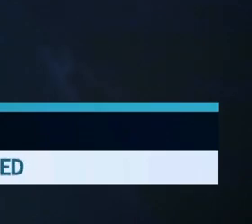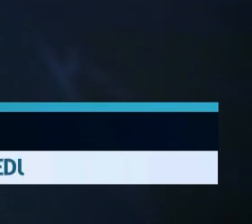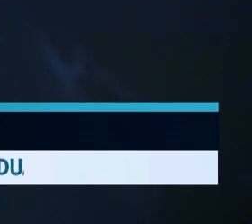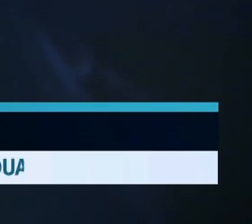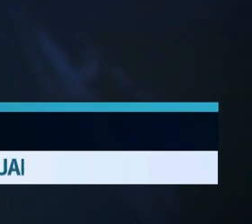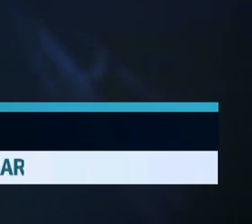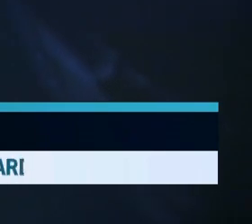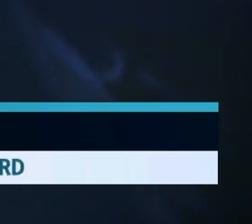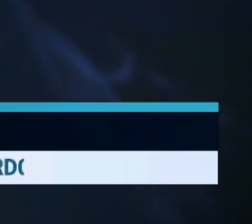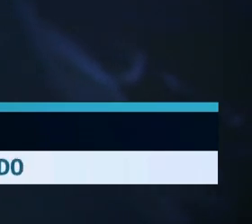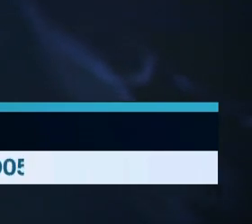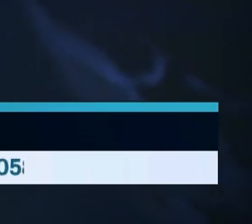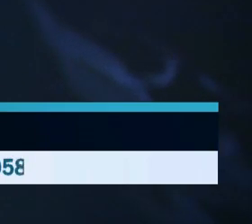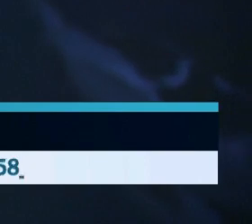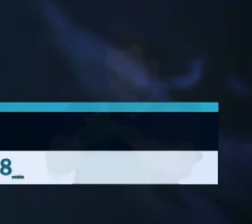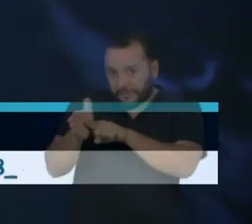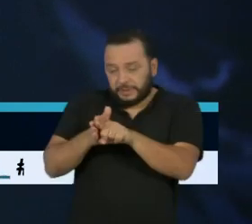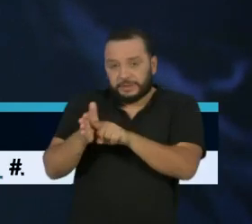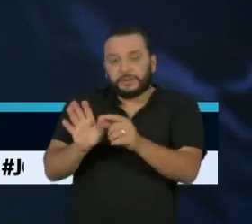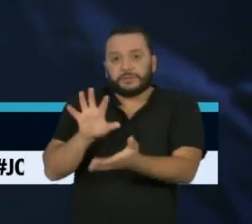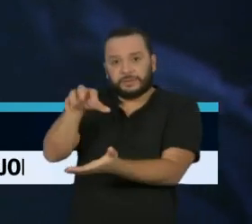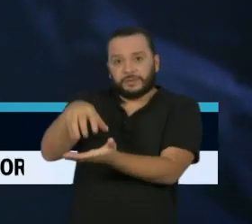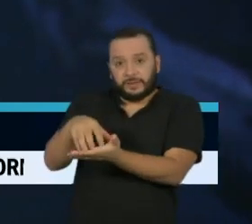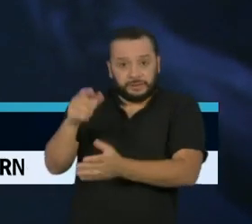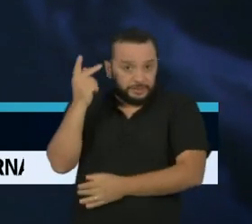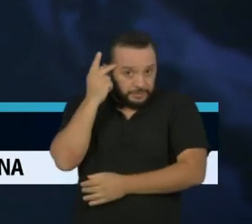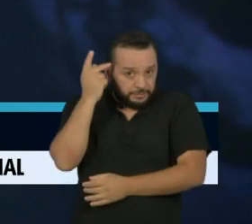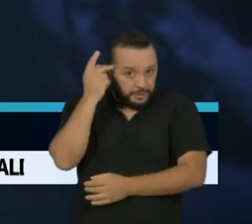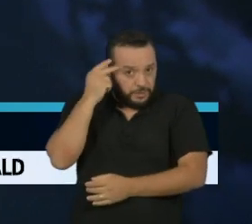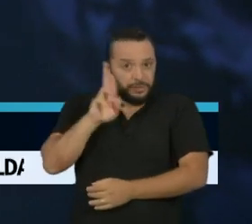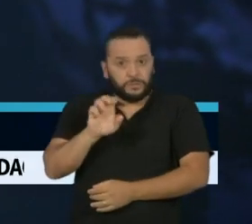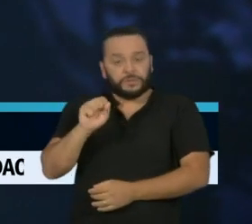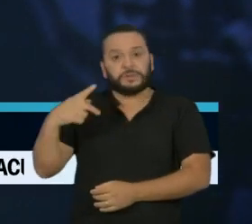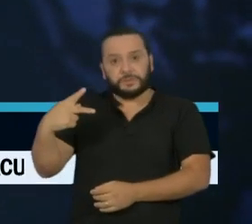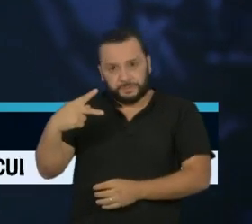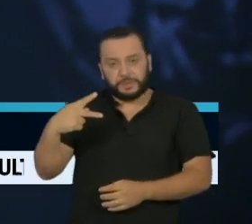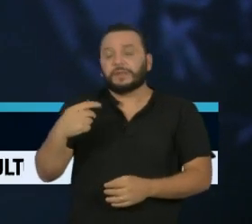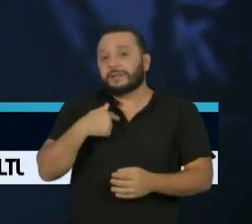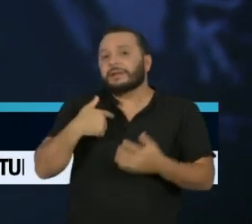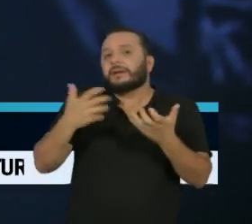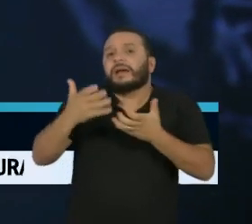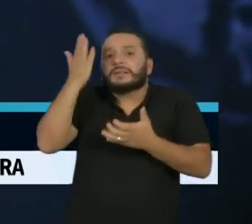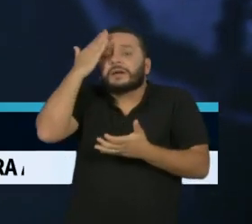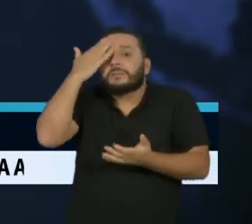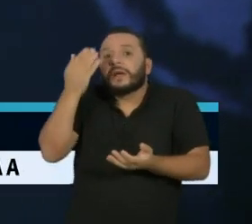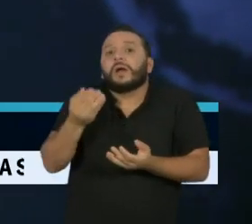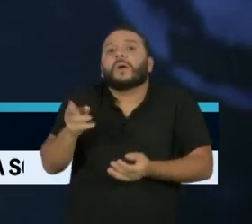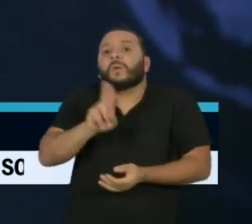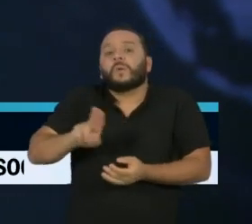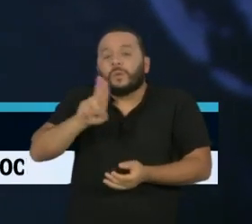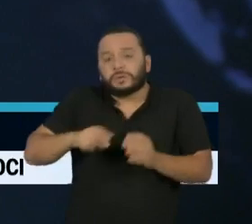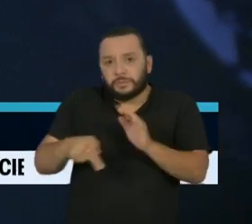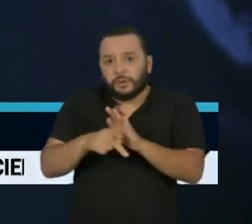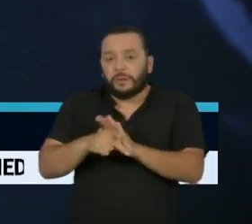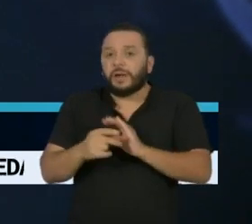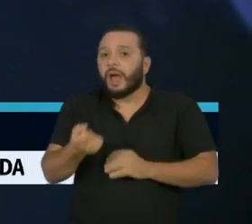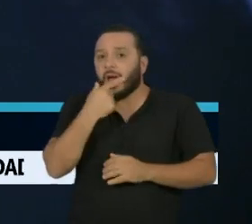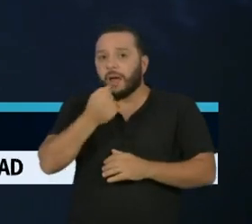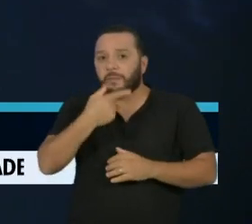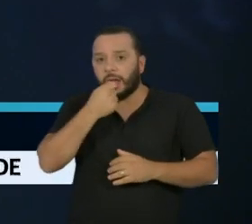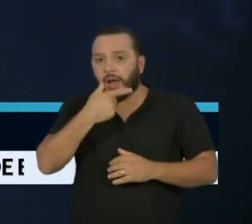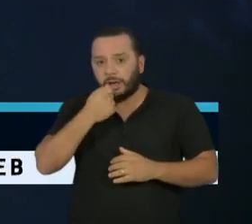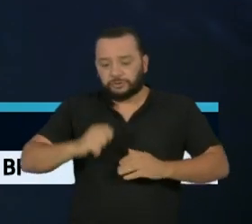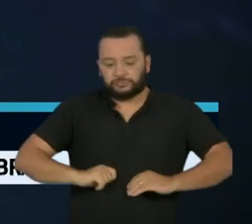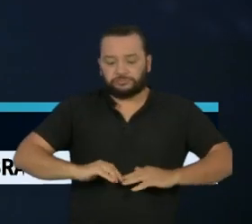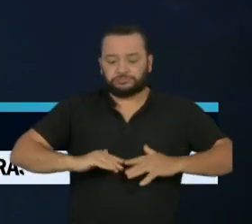dessas pesquisas está sendo feita na Universidade de São Paulo, a USP. O grupo quer saber se o uso contínuo de antirretrovirais aumenta